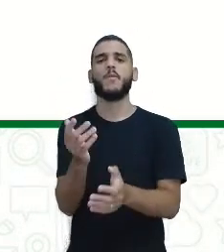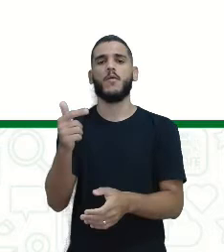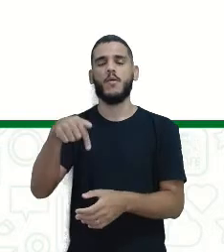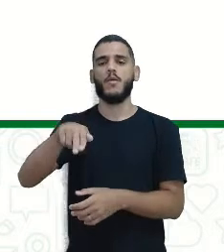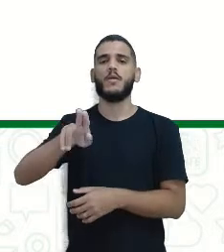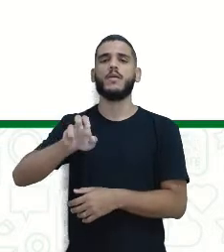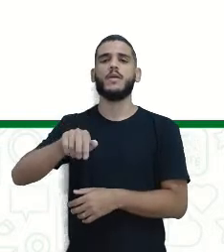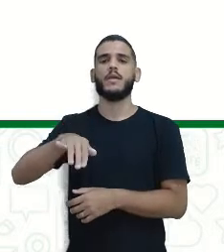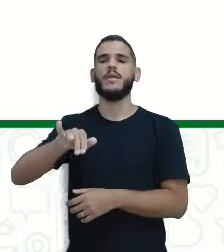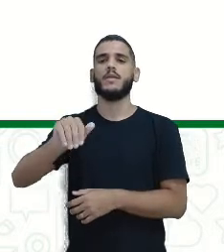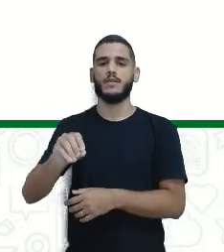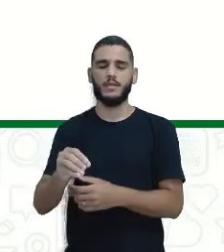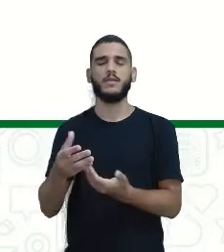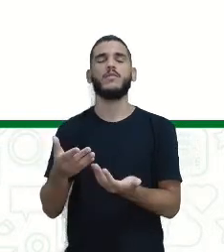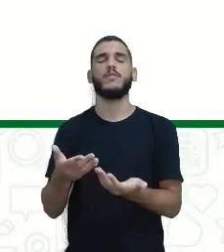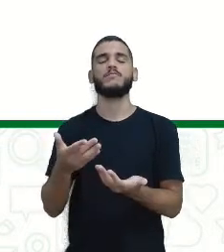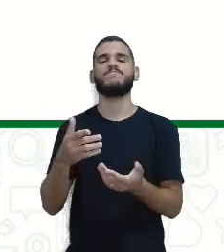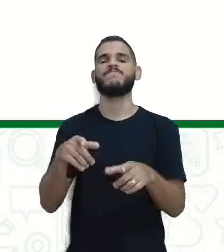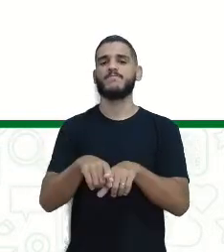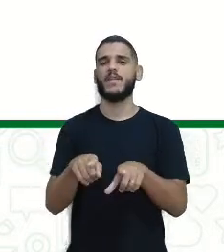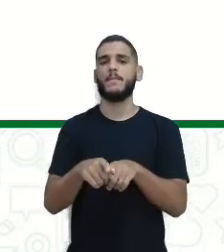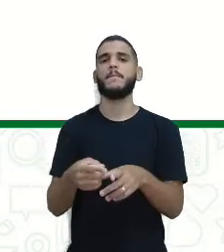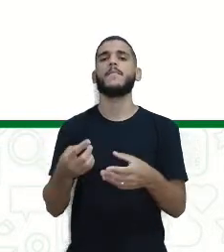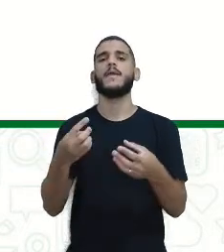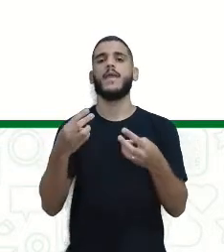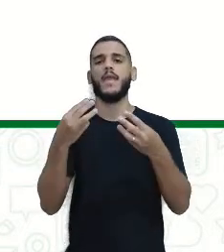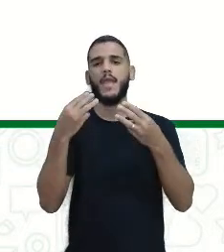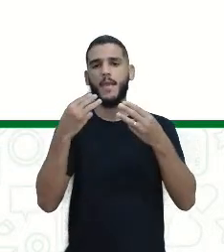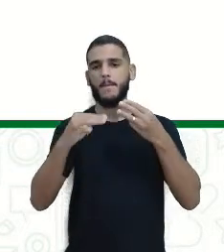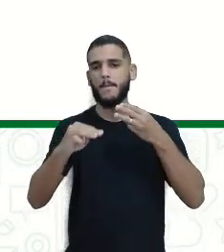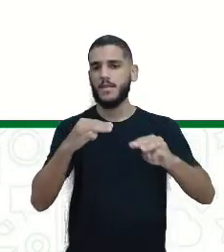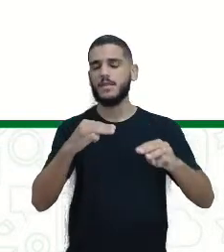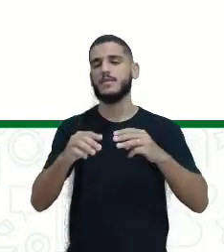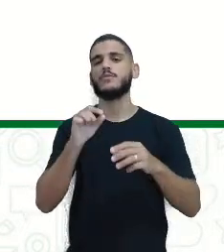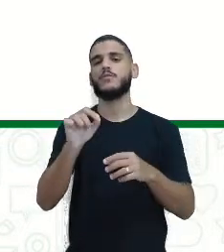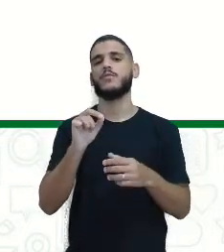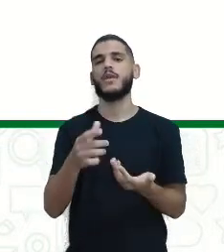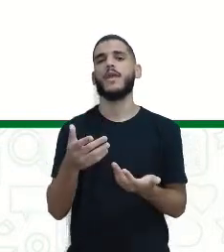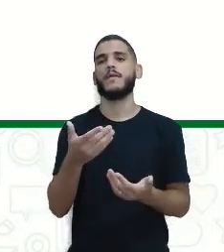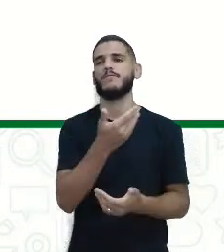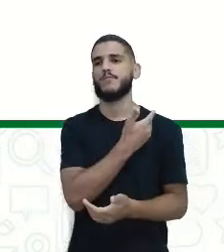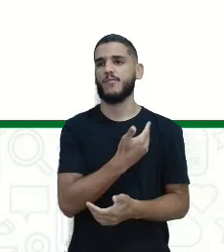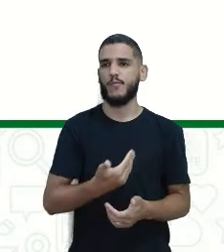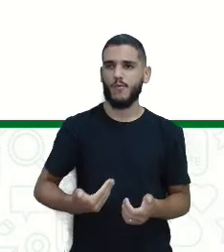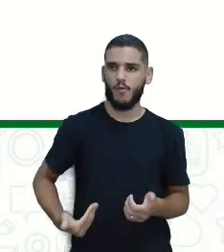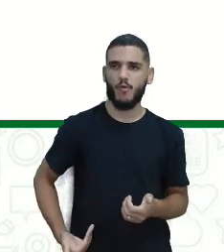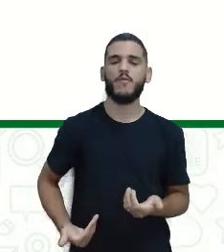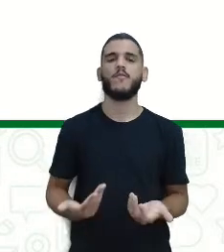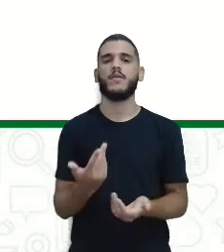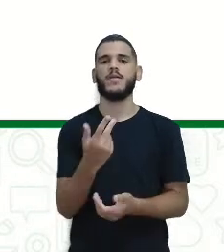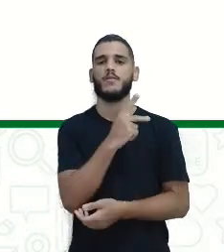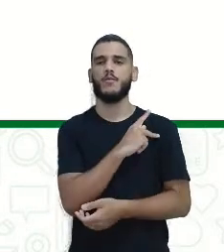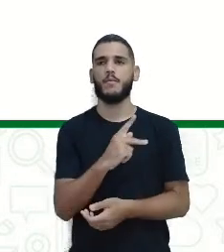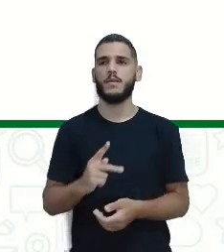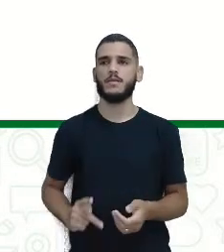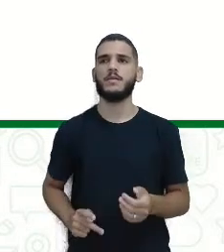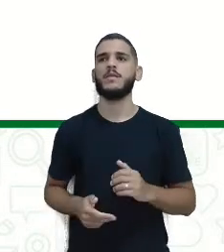dos recursos ambientais e naturais no governo do presidente Mwai